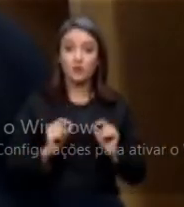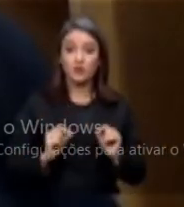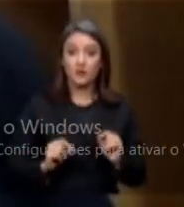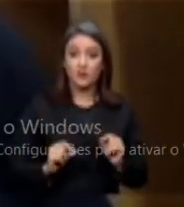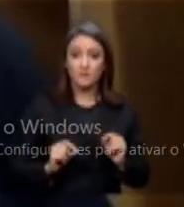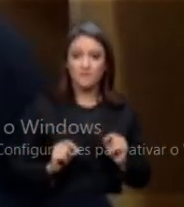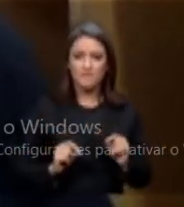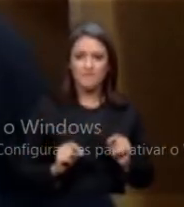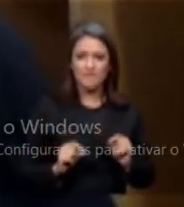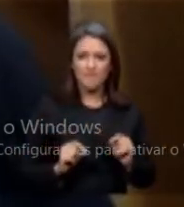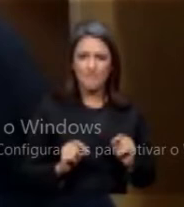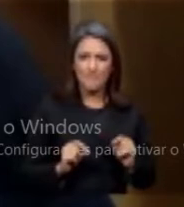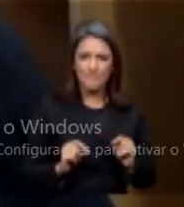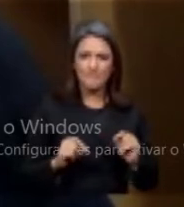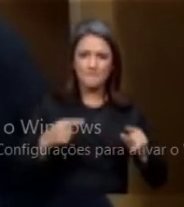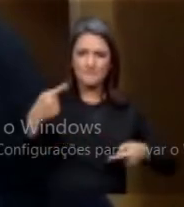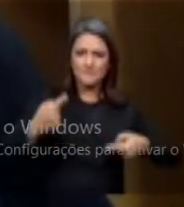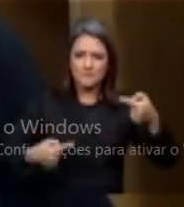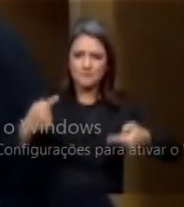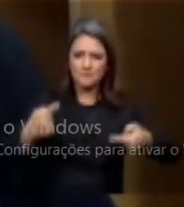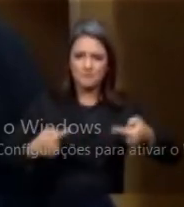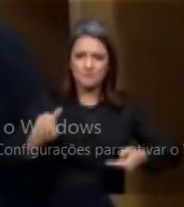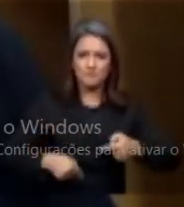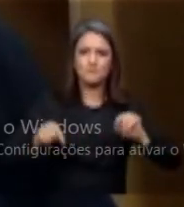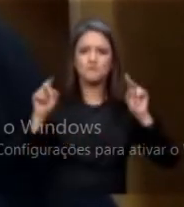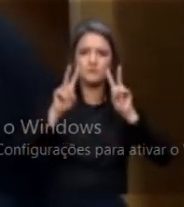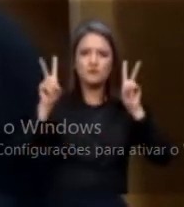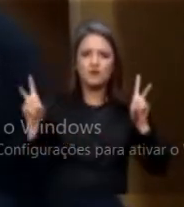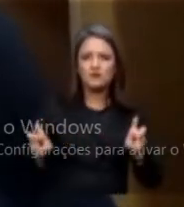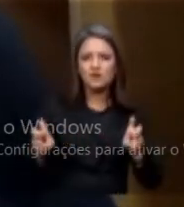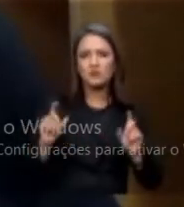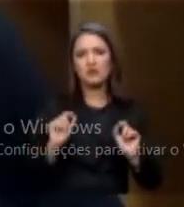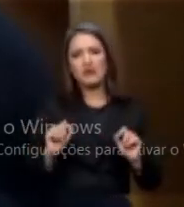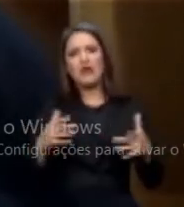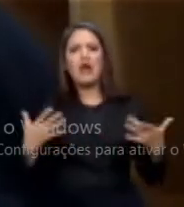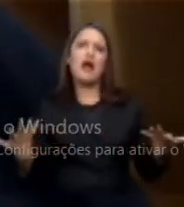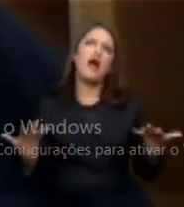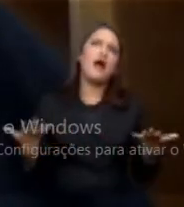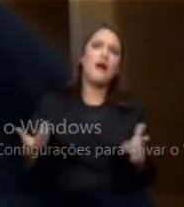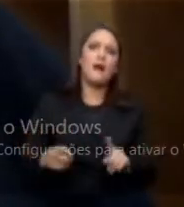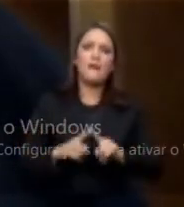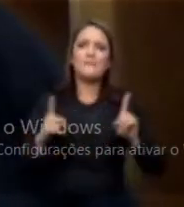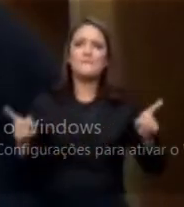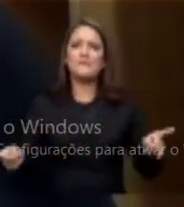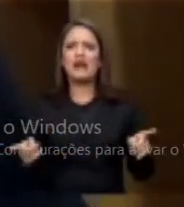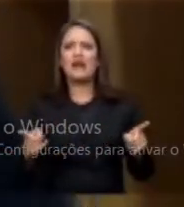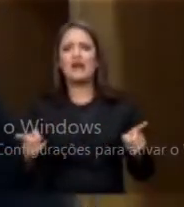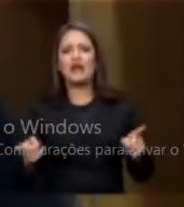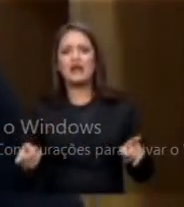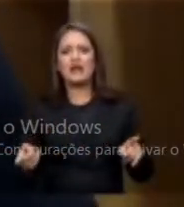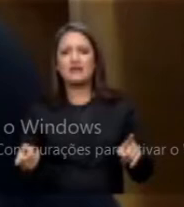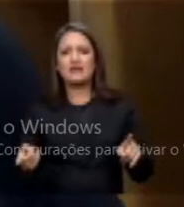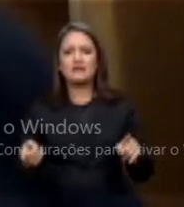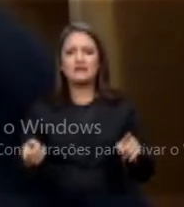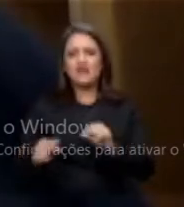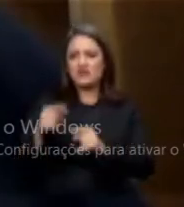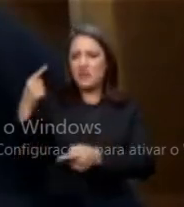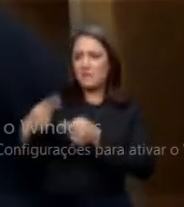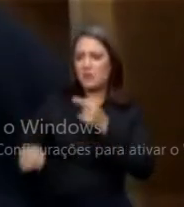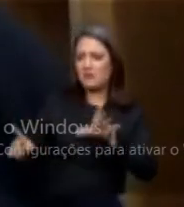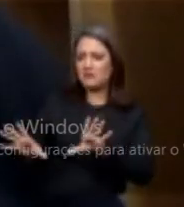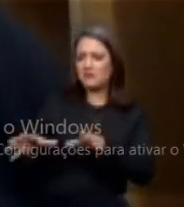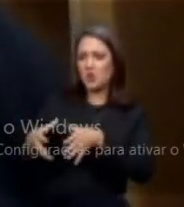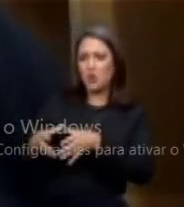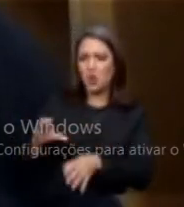afasto por completo o debate sobre estamos a burlar a proibição de coligações a partir